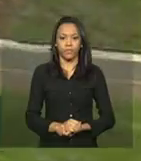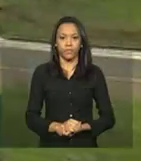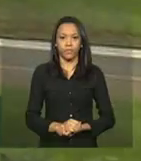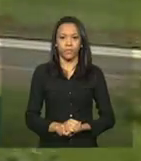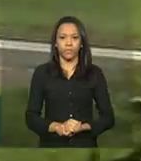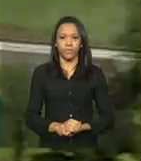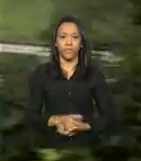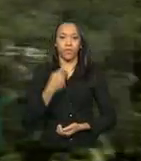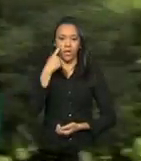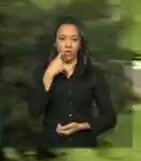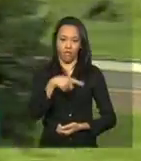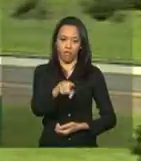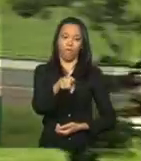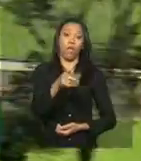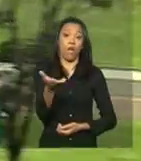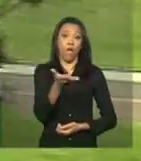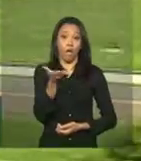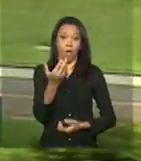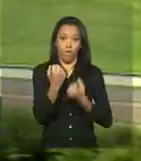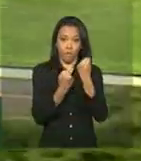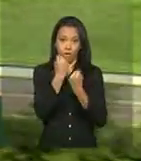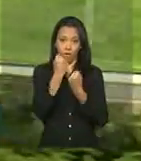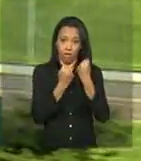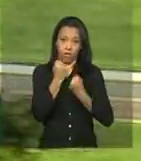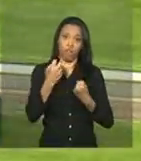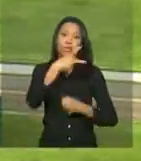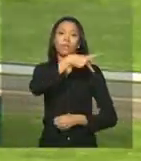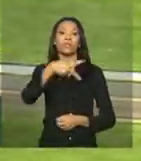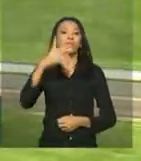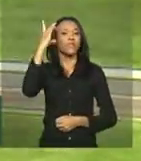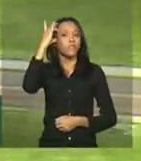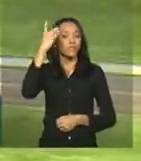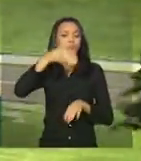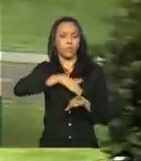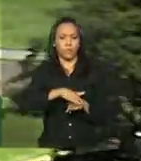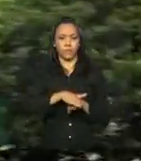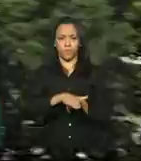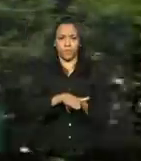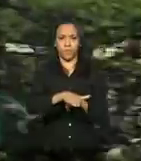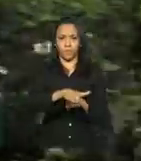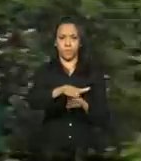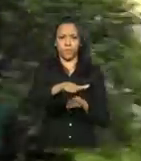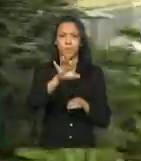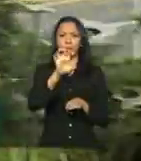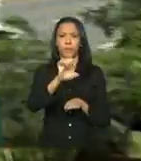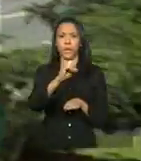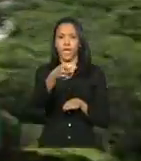O carro da presidenta Dilma, agora sim, vai pegar o eixão monumental, né?